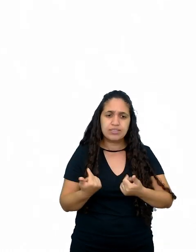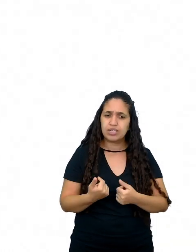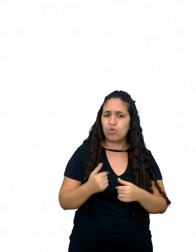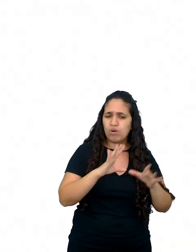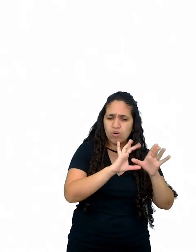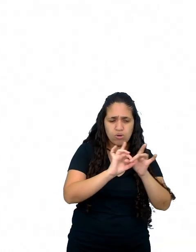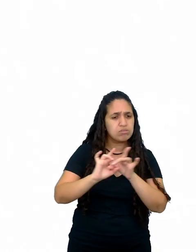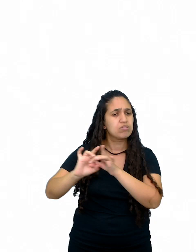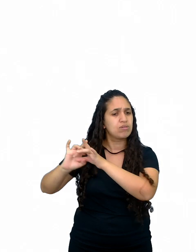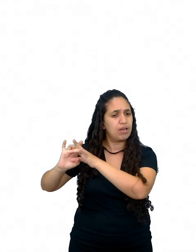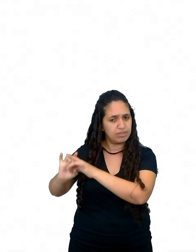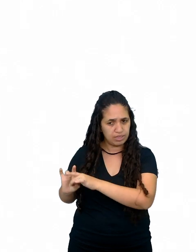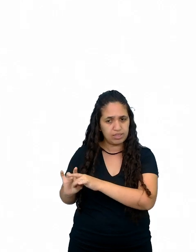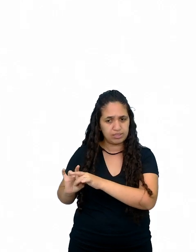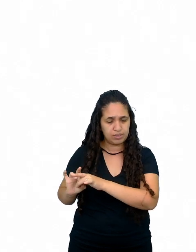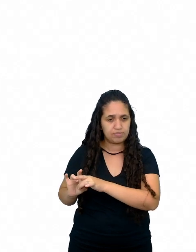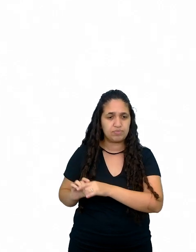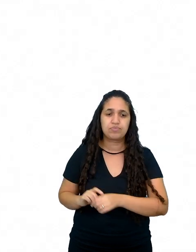contextualizada essa aula.